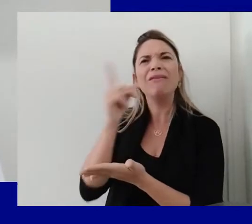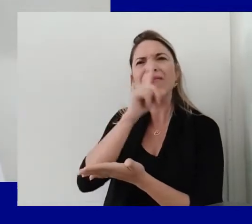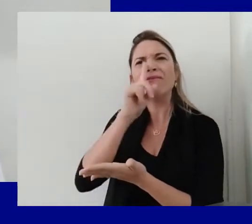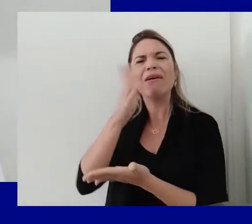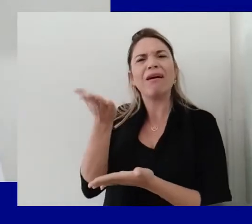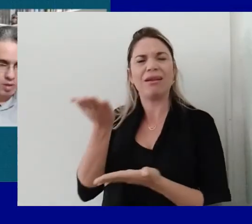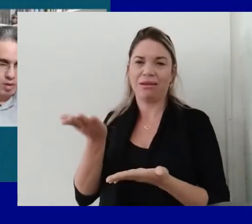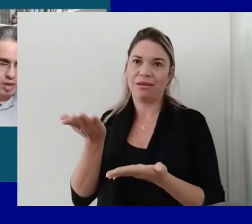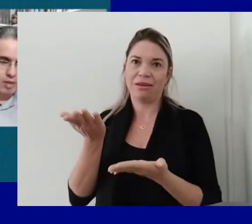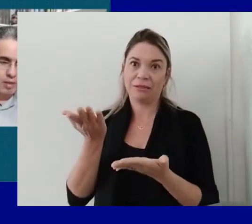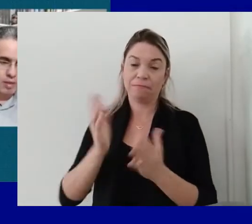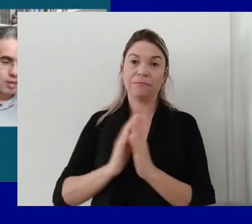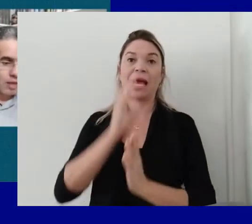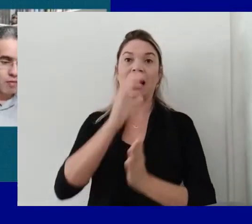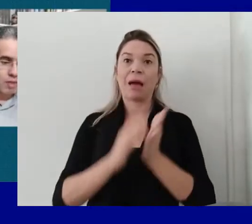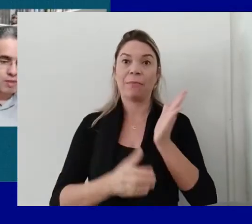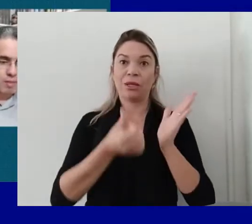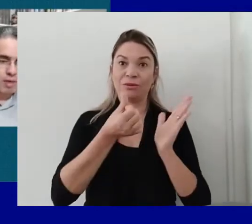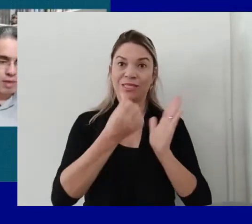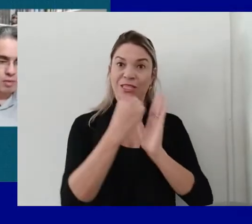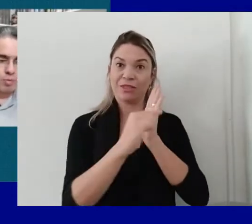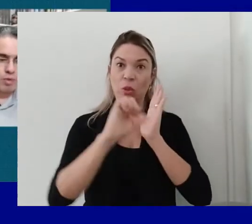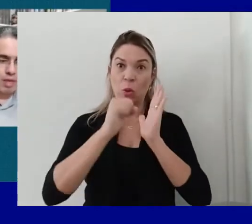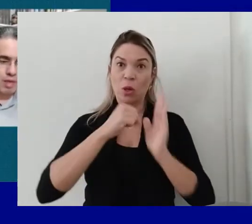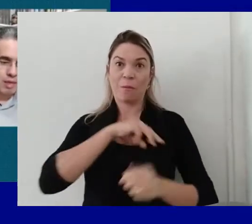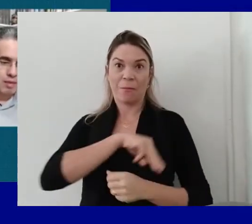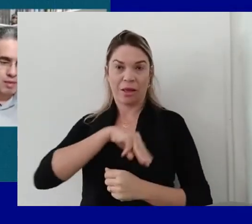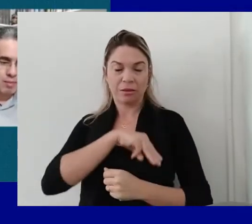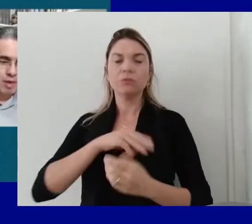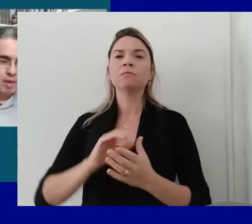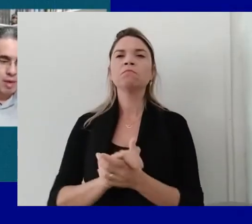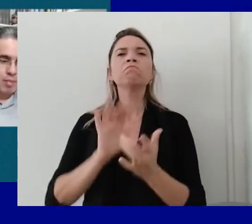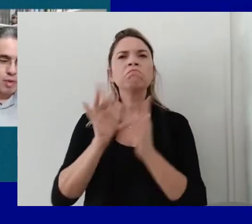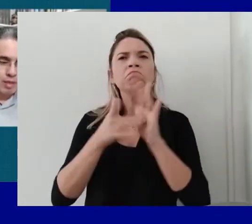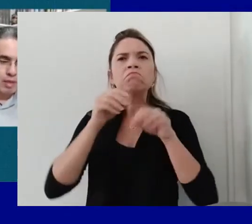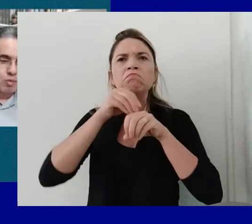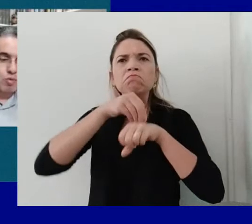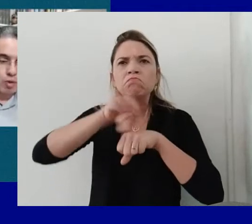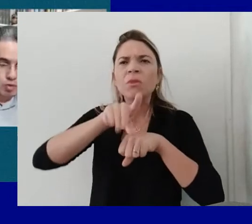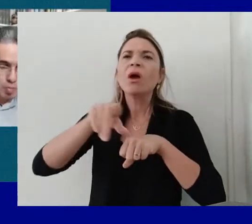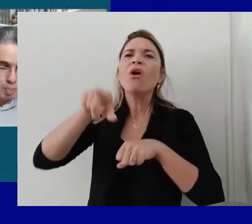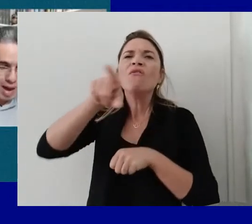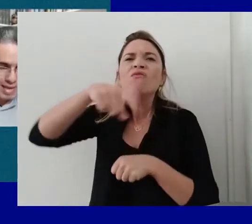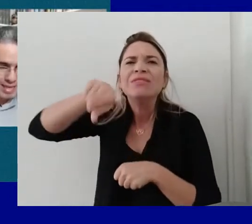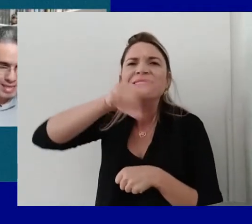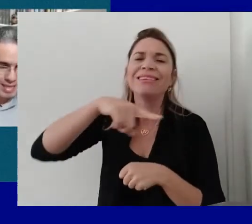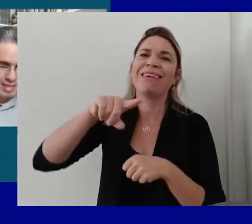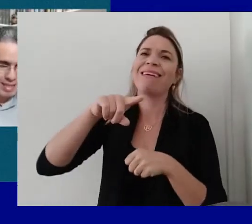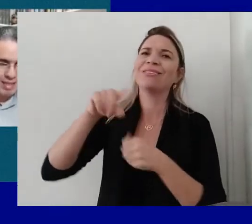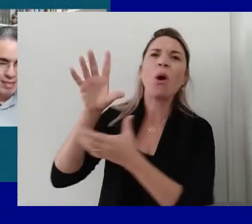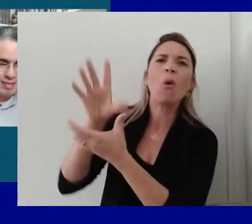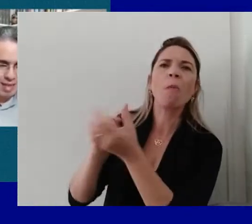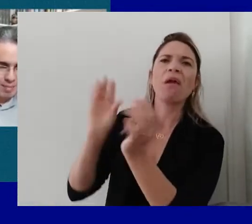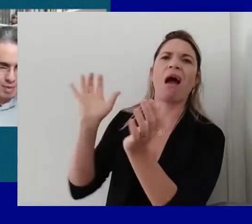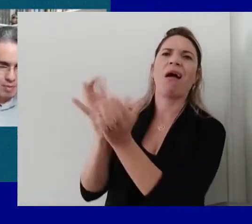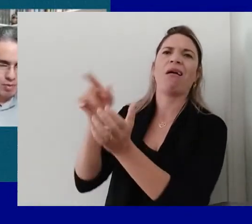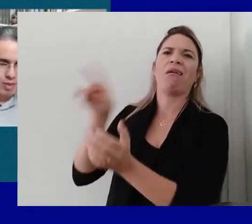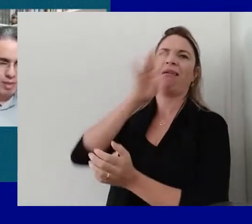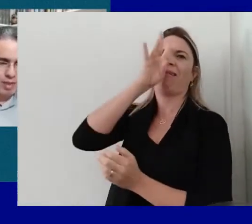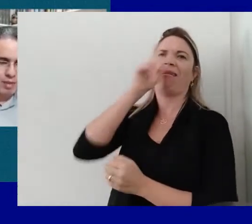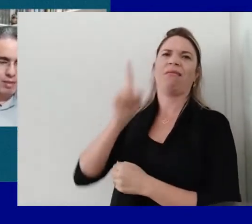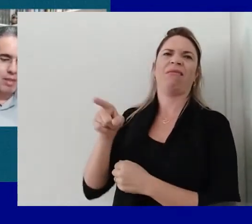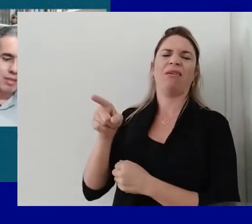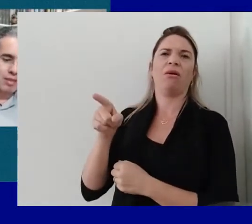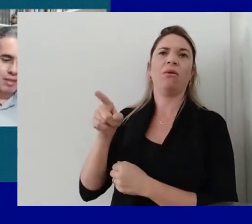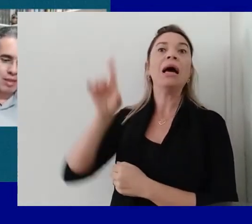6, versículo 8, ele diz assim: não vos assemelheis, pois, a eles, porque Deus, o vosso Pai, sabe o